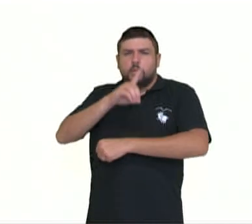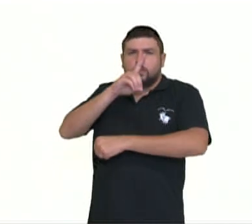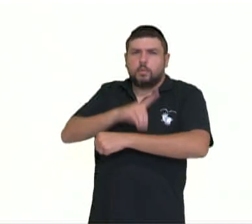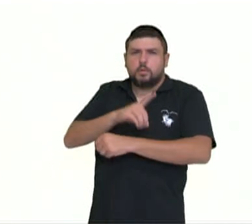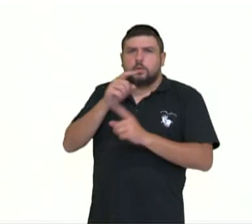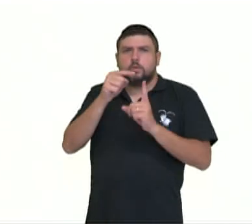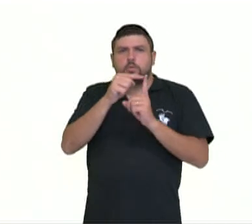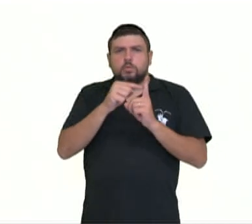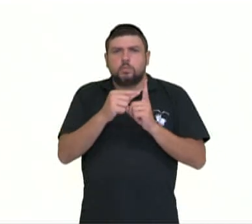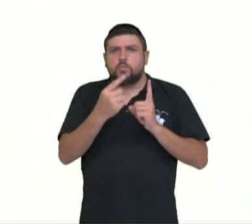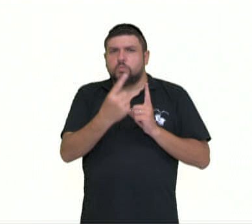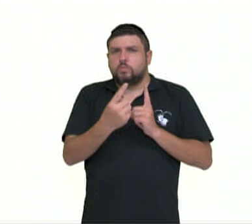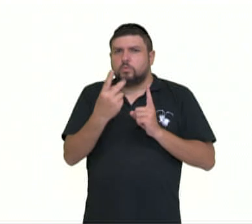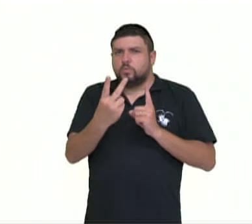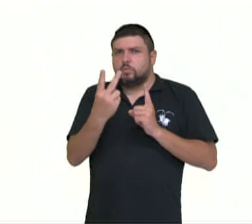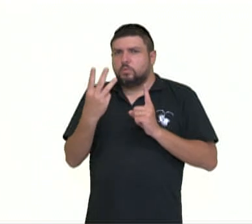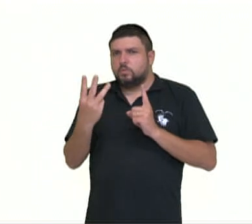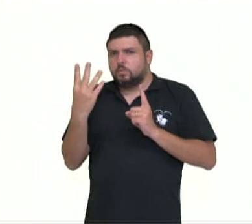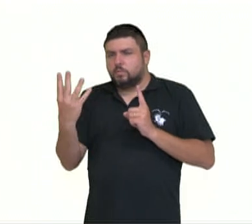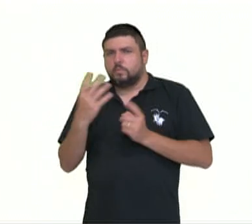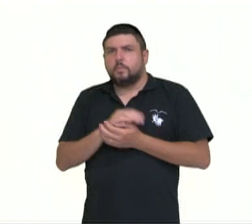4. E ela é feita